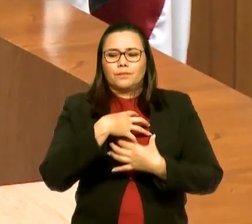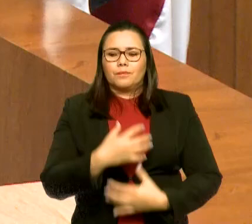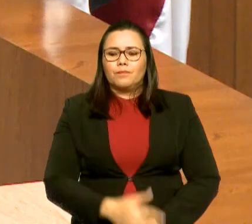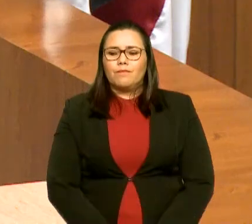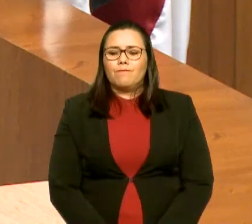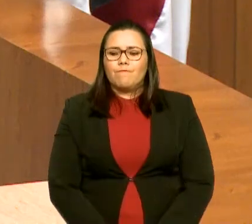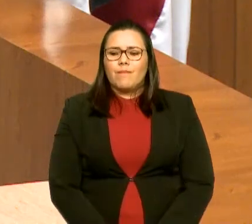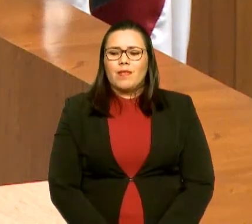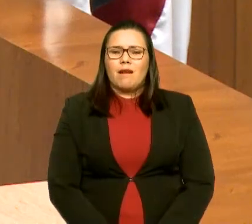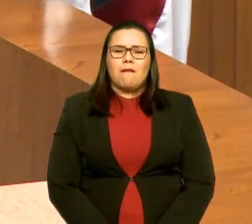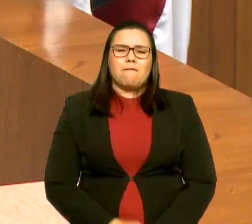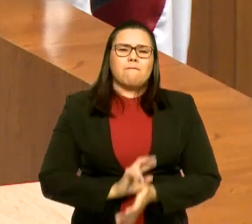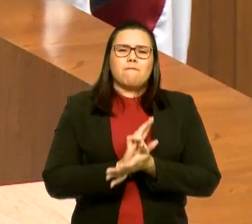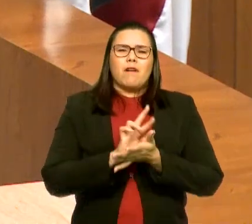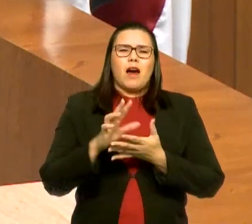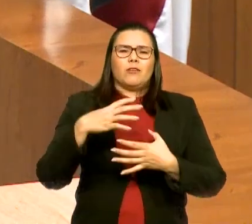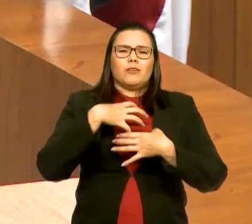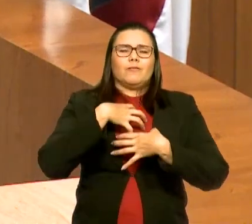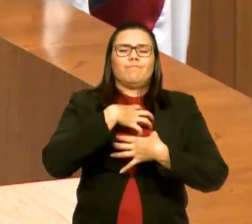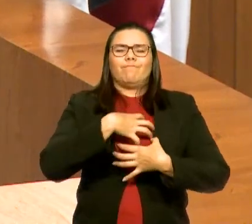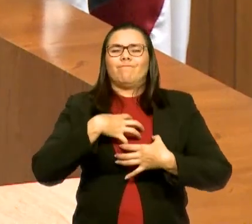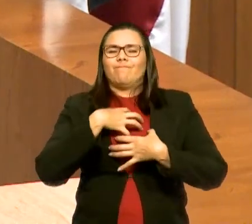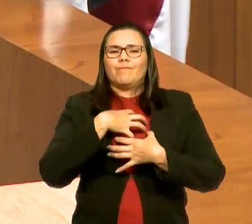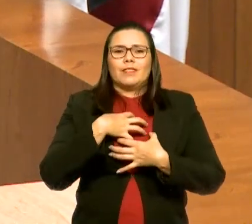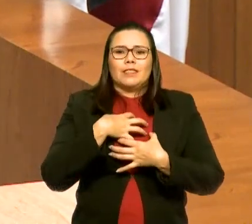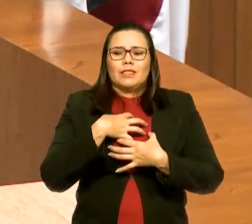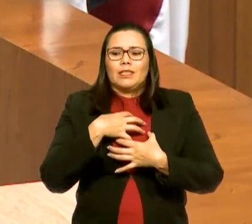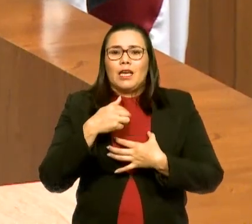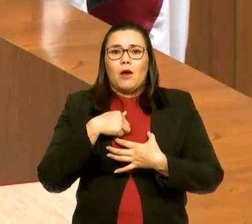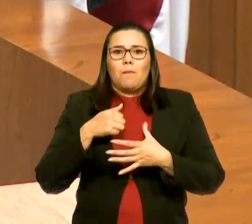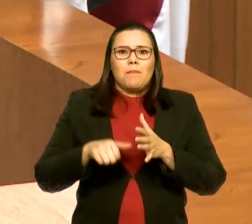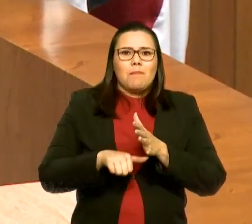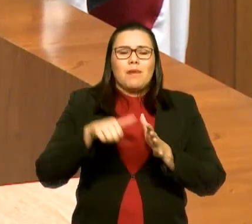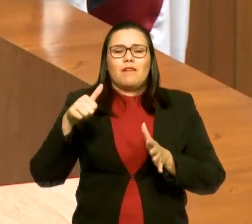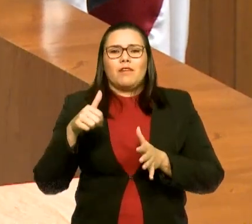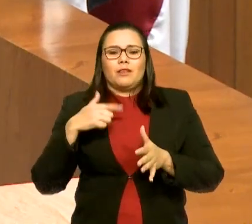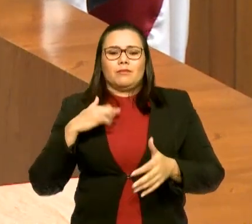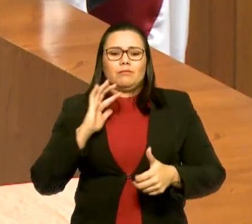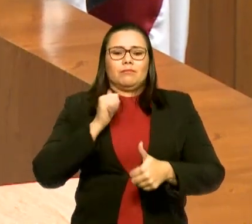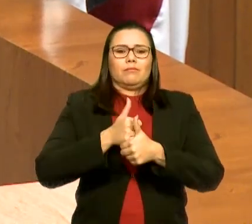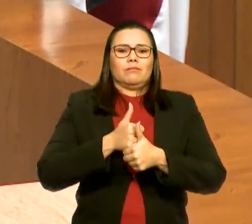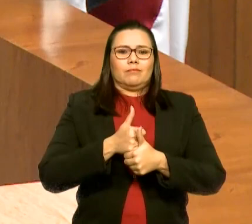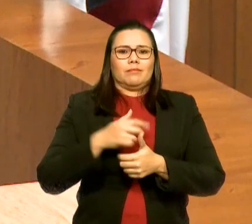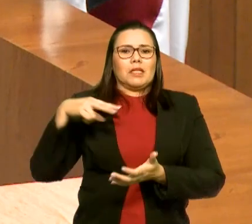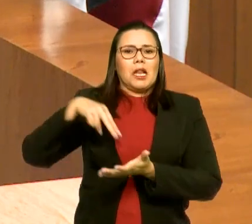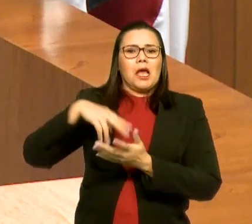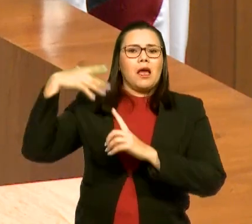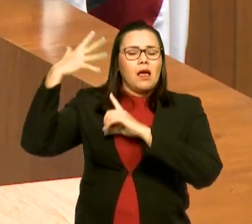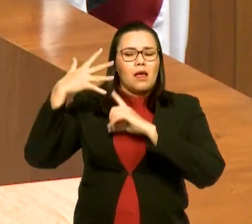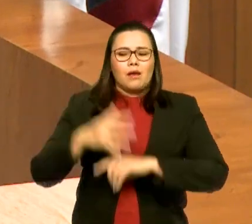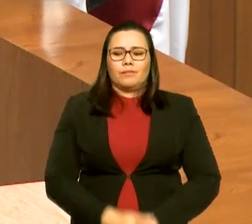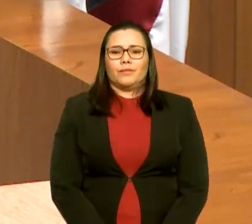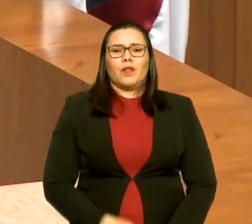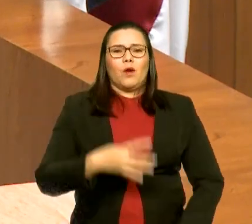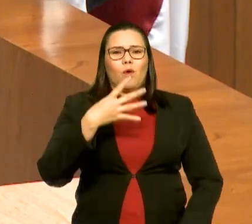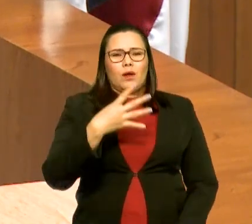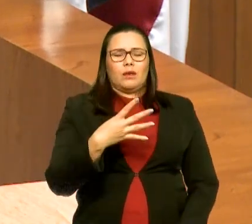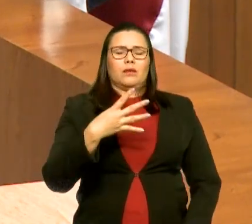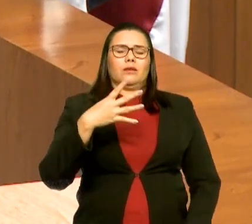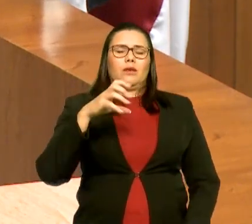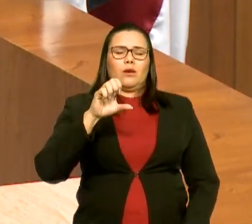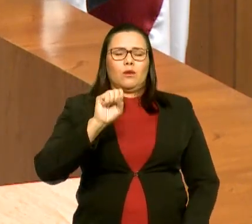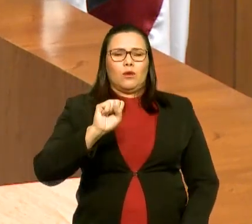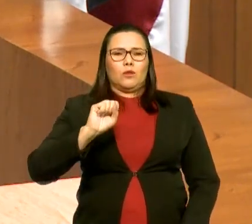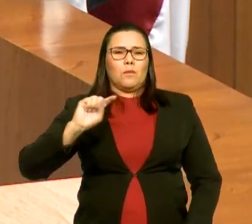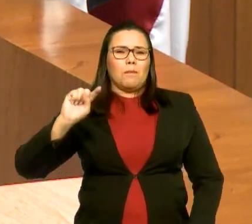esta tribuna para, pela primeira vez, como deputada eleita por 48.025 maranhenses, a